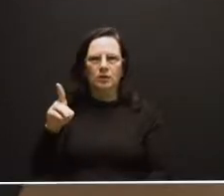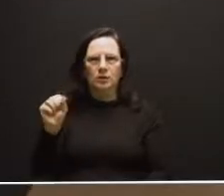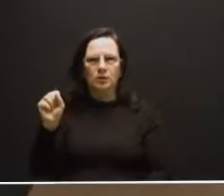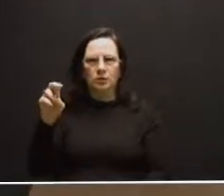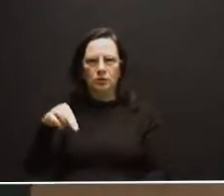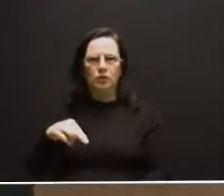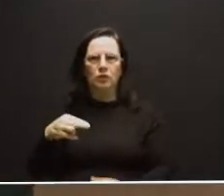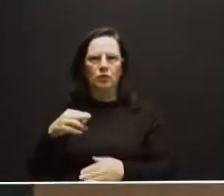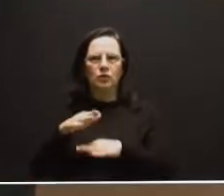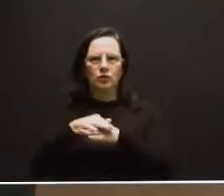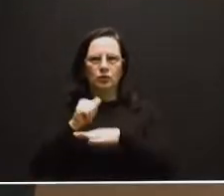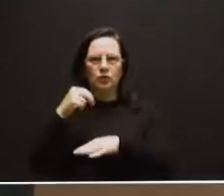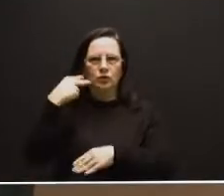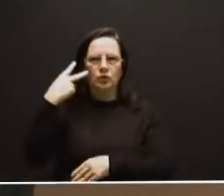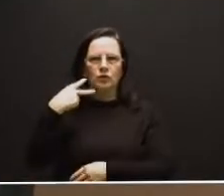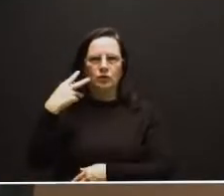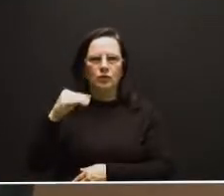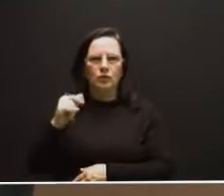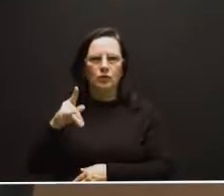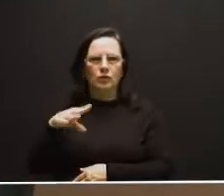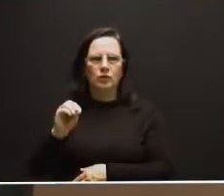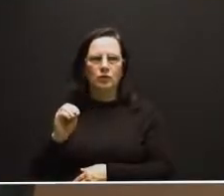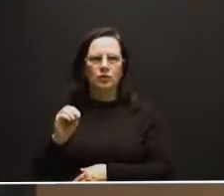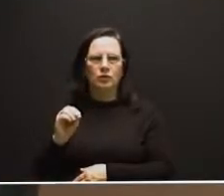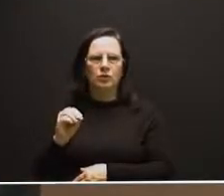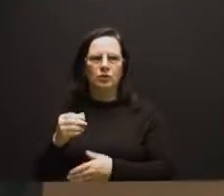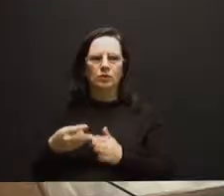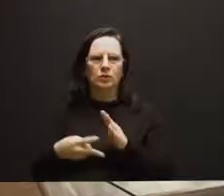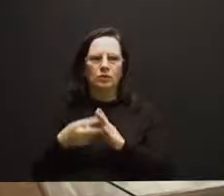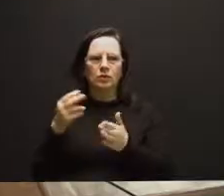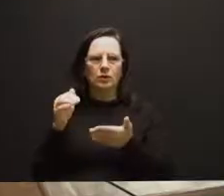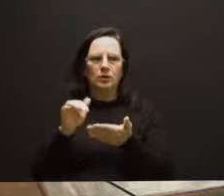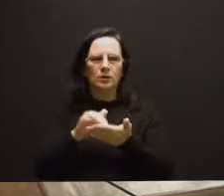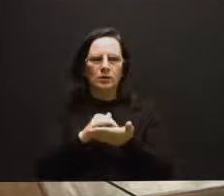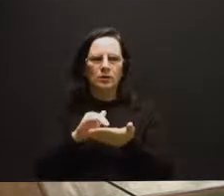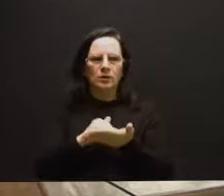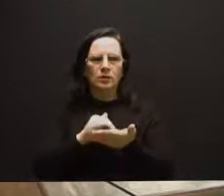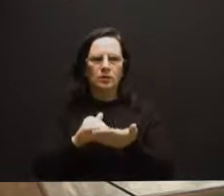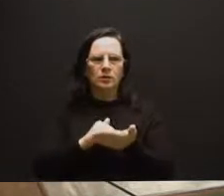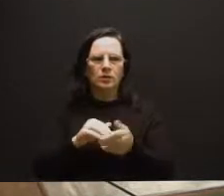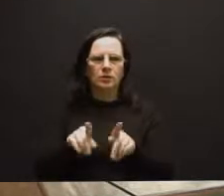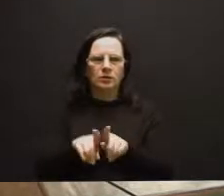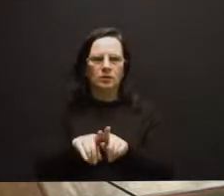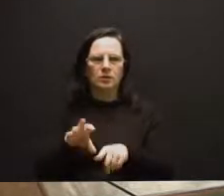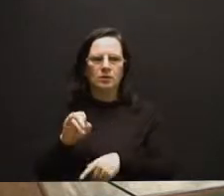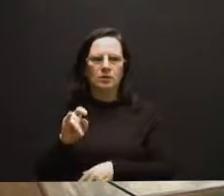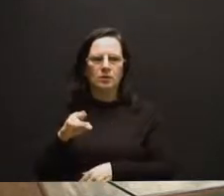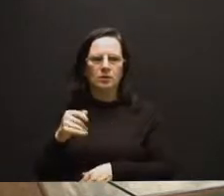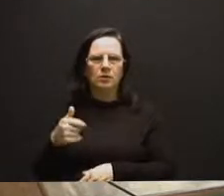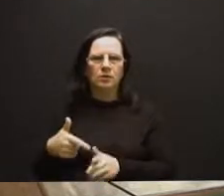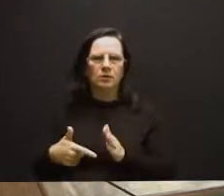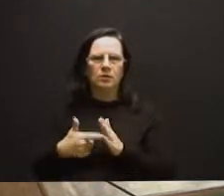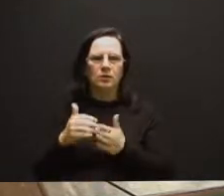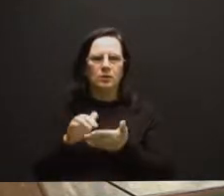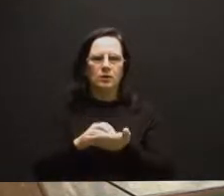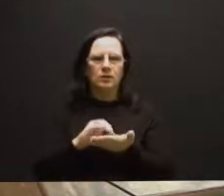convido o vereador agnaldo ocupar a 2ª secretaria e o vereador sérgio a primeira secretaria